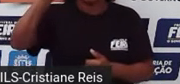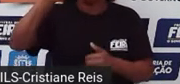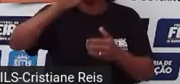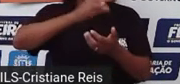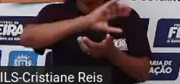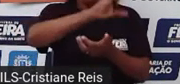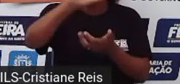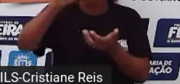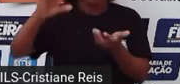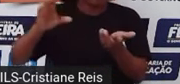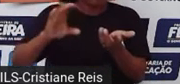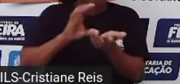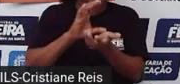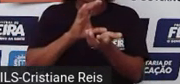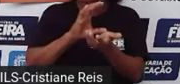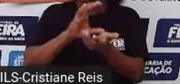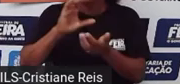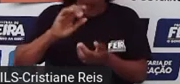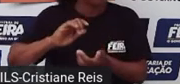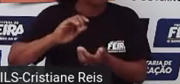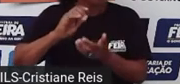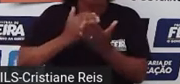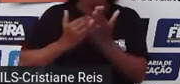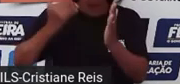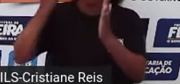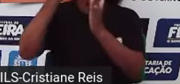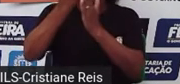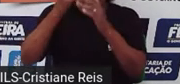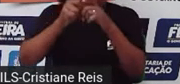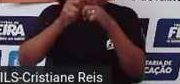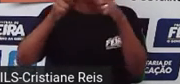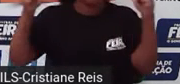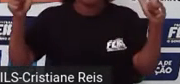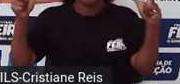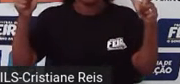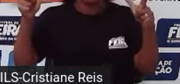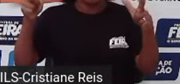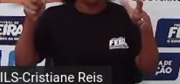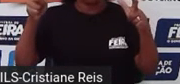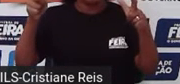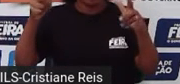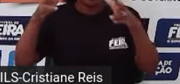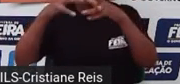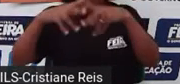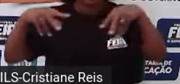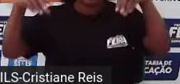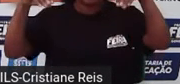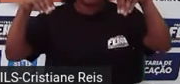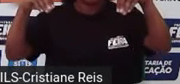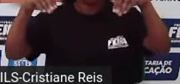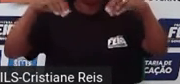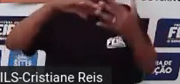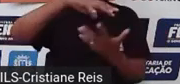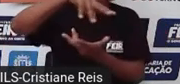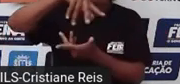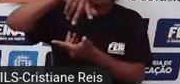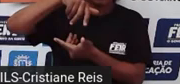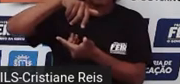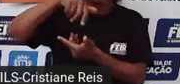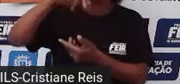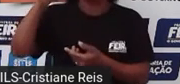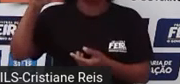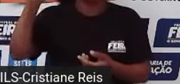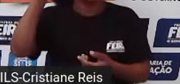pedaço Ou seja é o maior continente que existe da maior extensão de terras que a gente vai encontrar no planeta